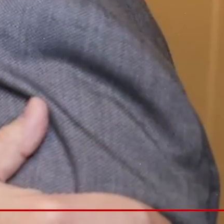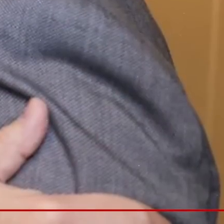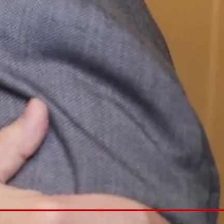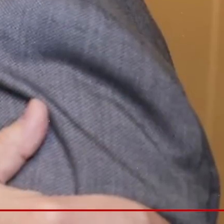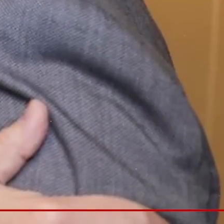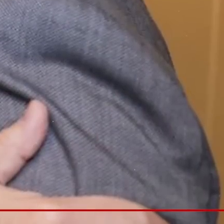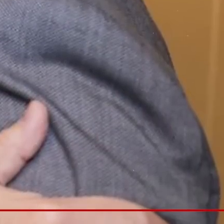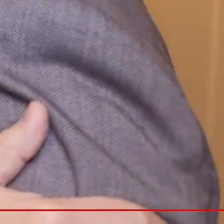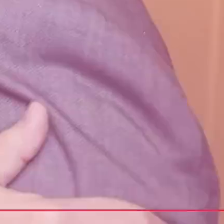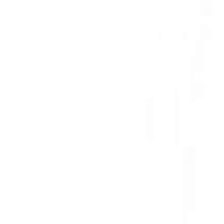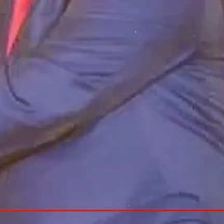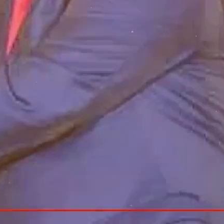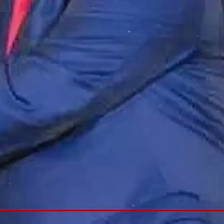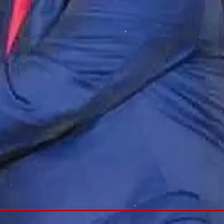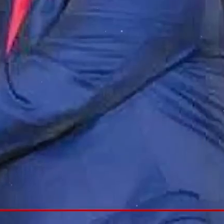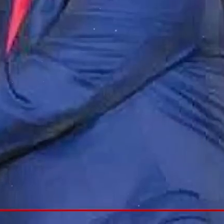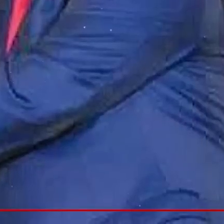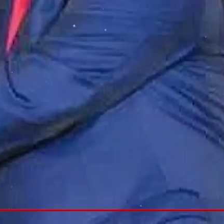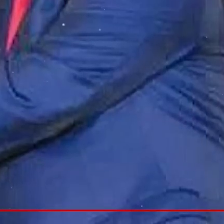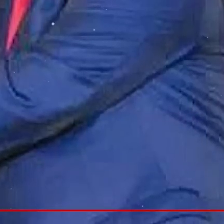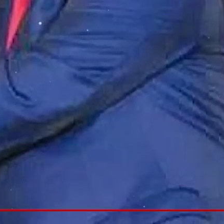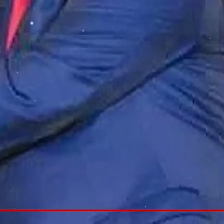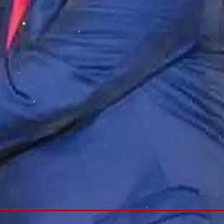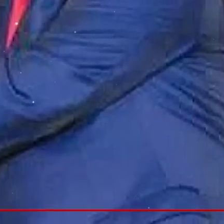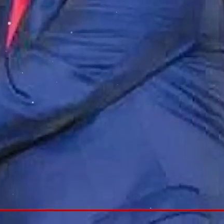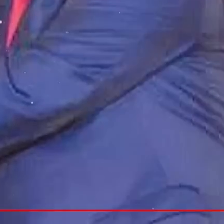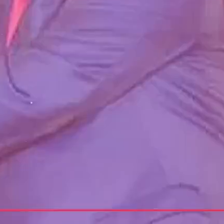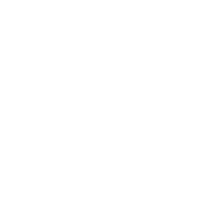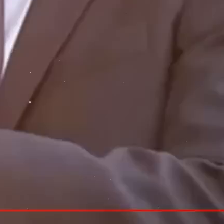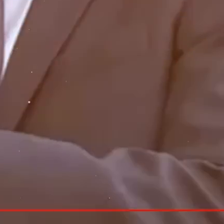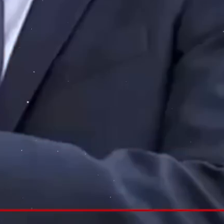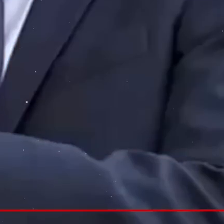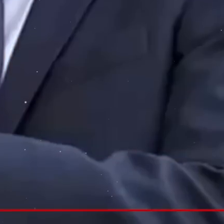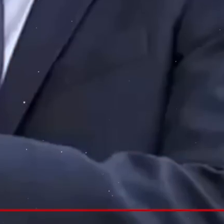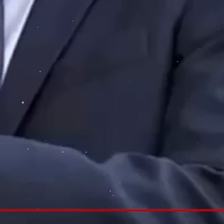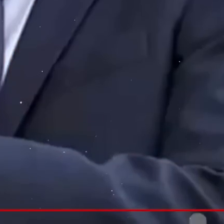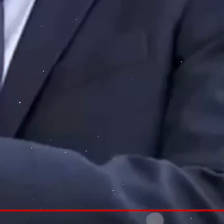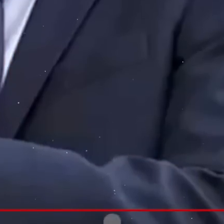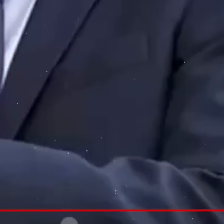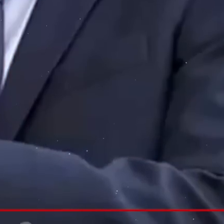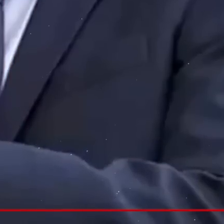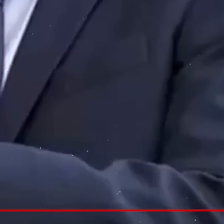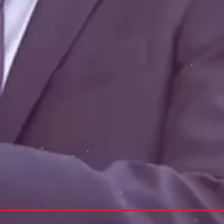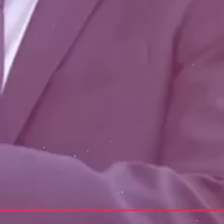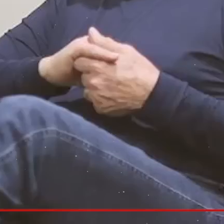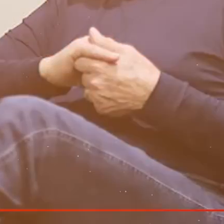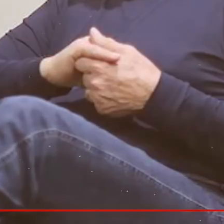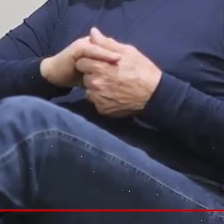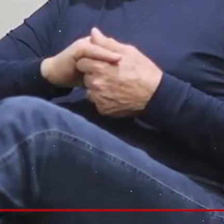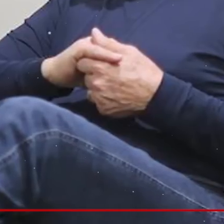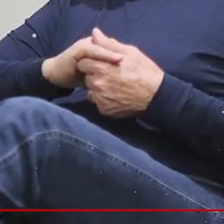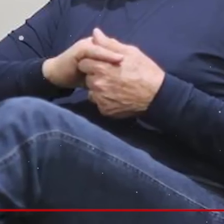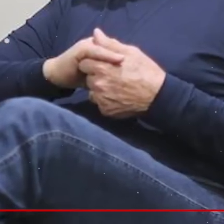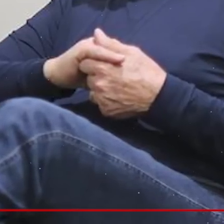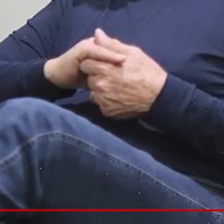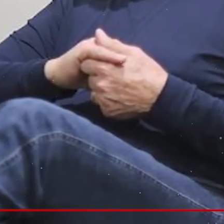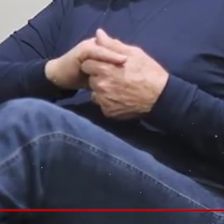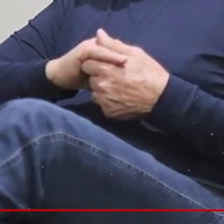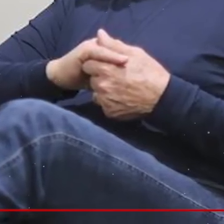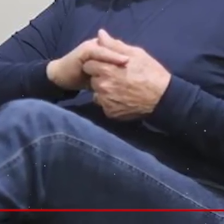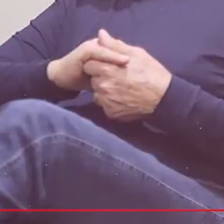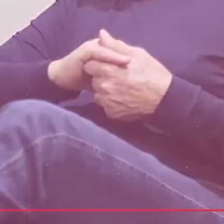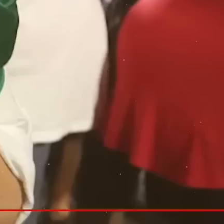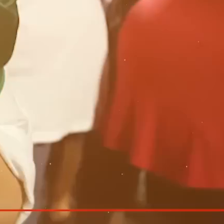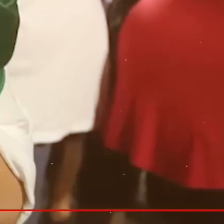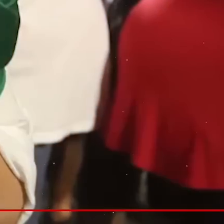comemora sua vitória, com a certeza de que o país retomará as relações internacionais em favor de uma governança global para todos